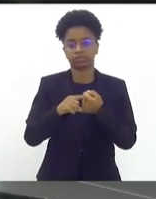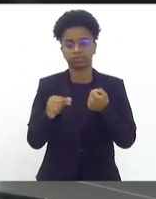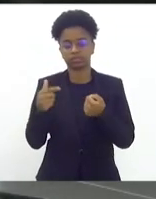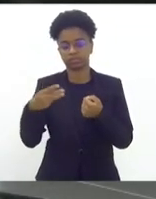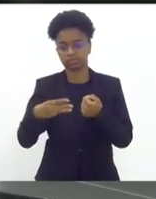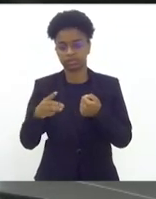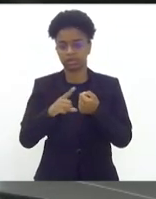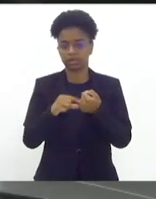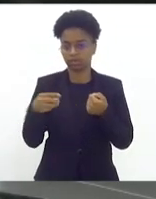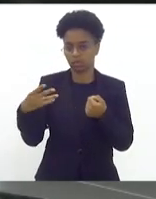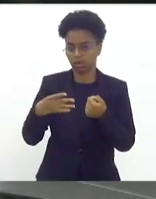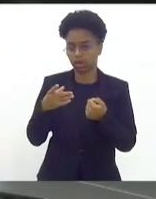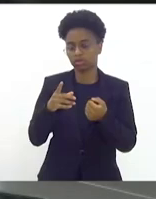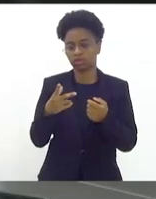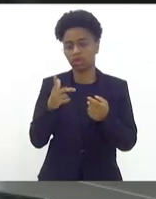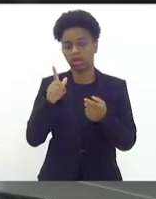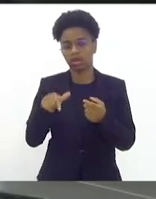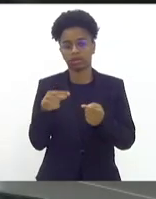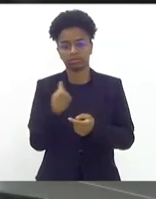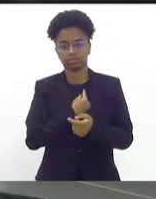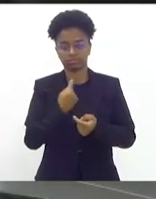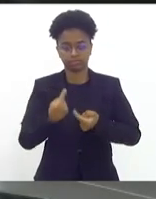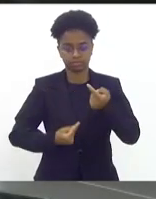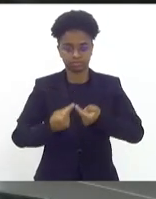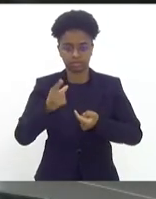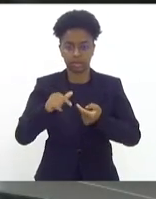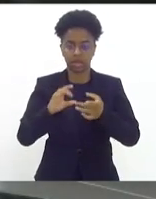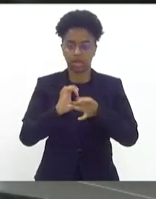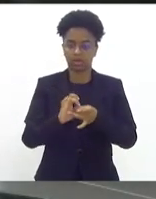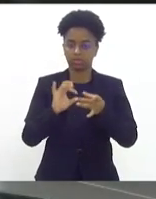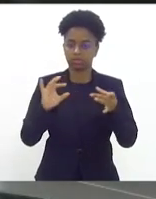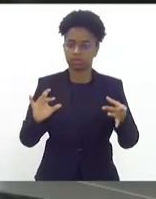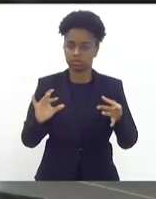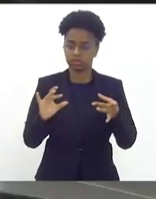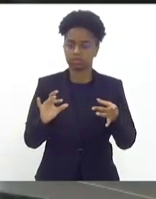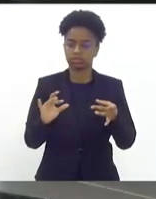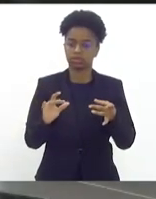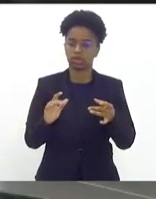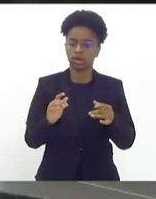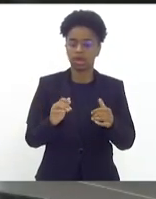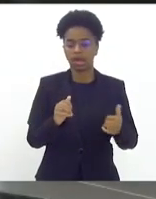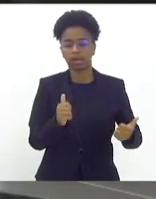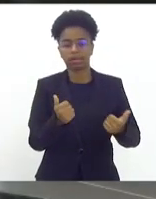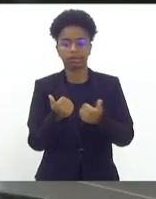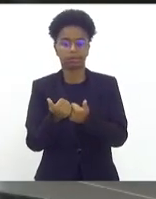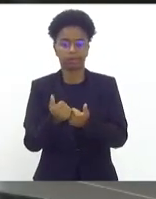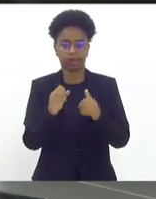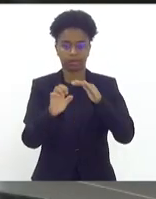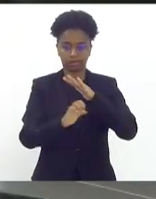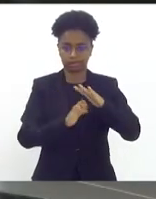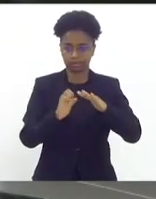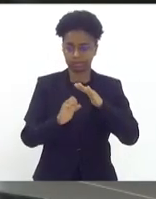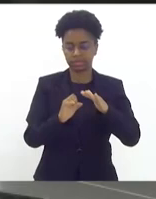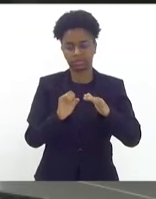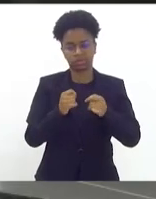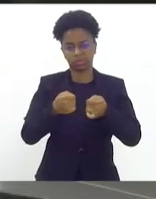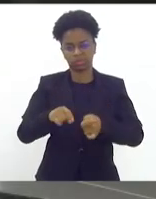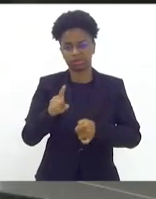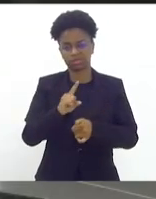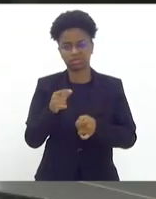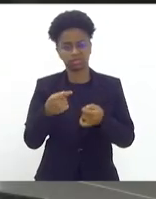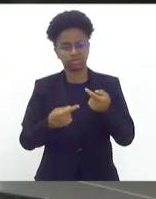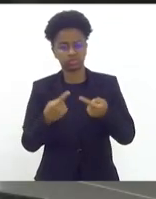as discussões que a gente vem fazendo, que é uma autorização à concessão de benefícios fiscais sem a devida discussão e sem a